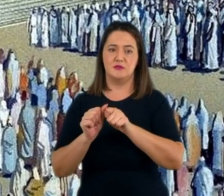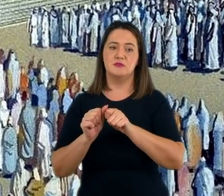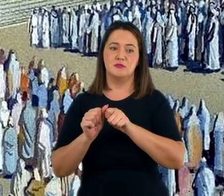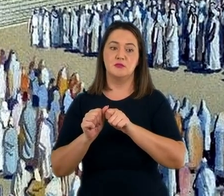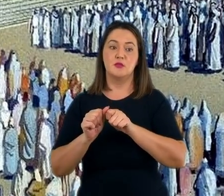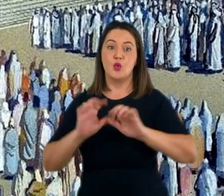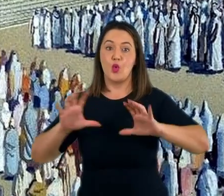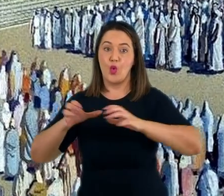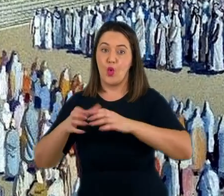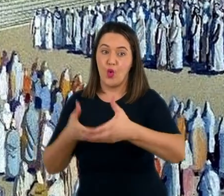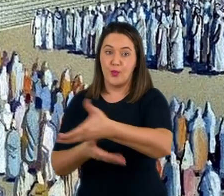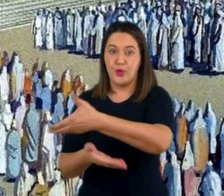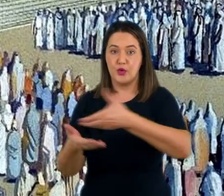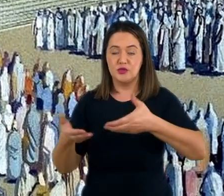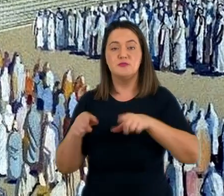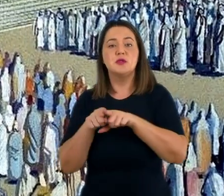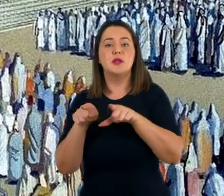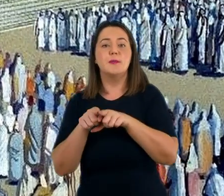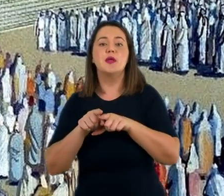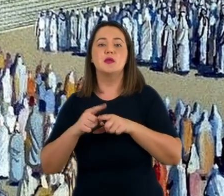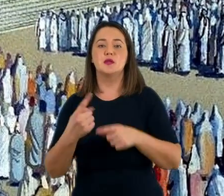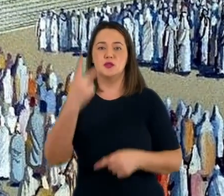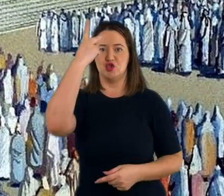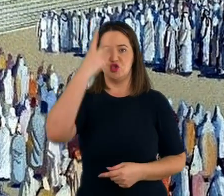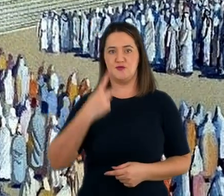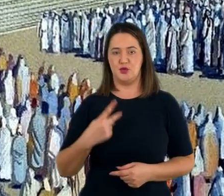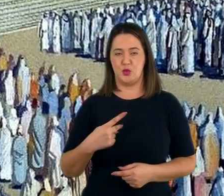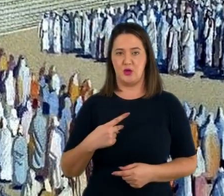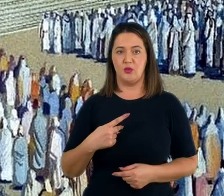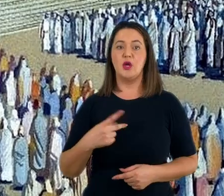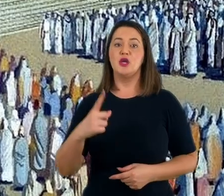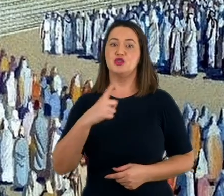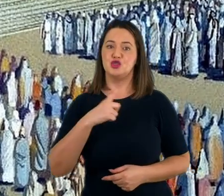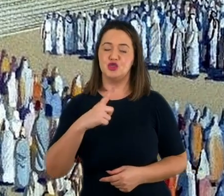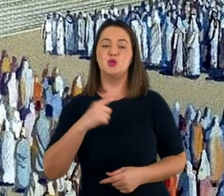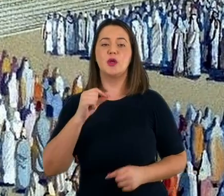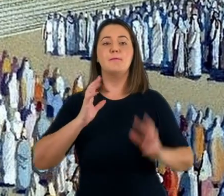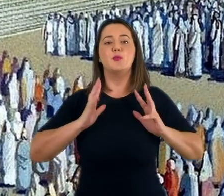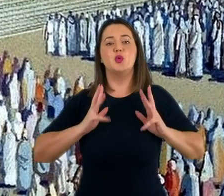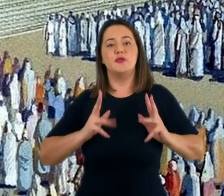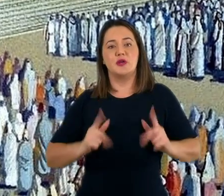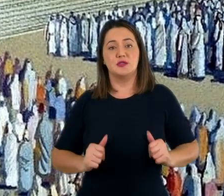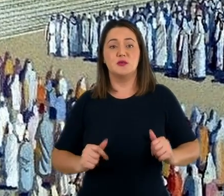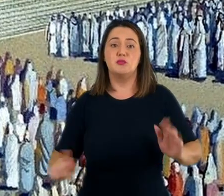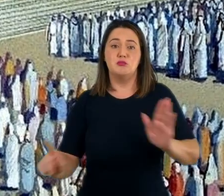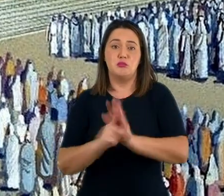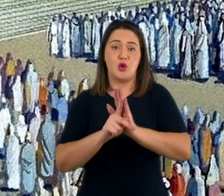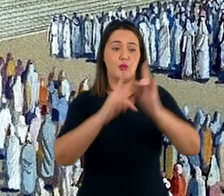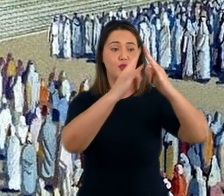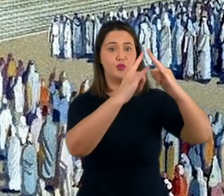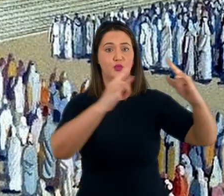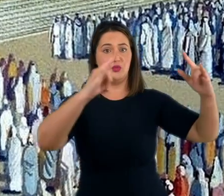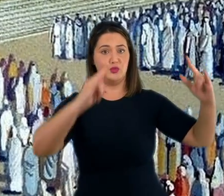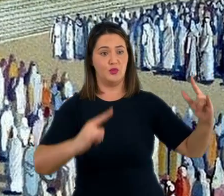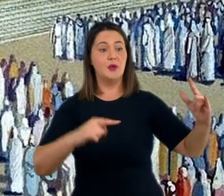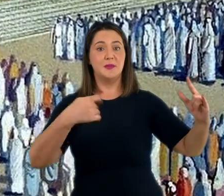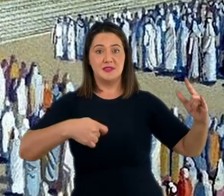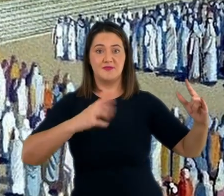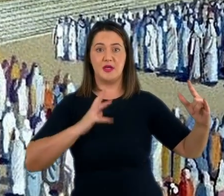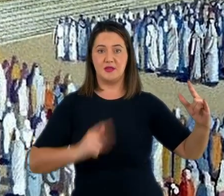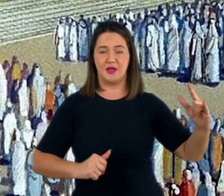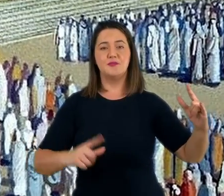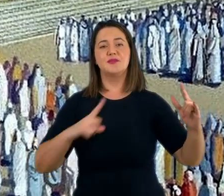feita, tanto de maneira corporativa quanto individual. O cerimonial incluía até a purificação do